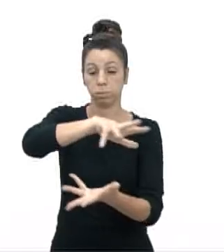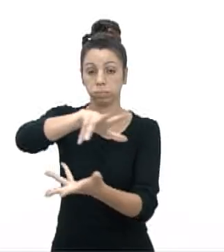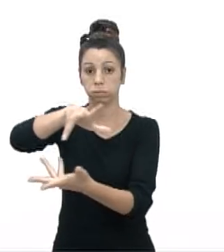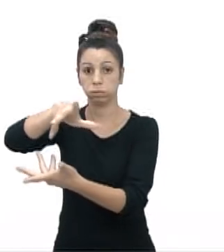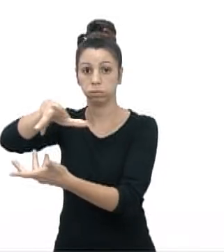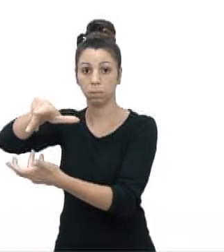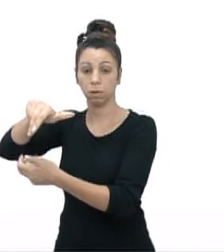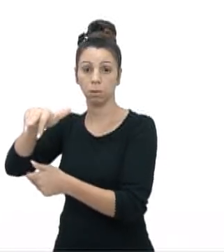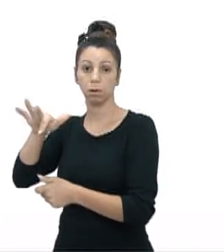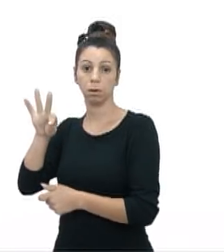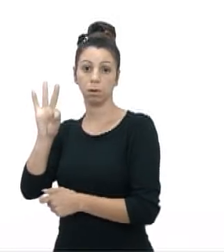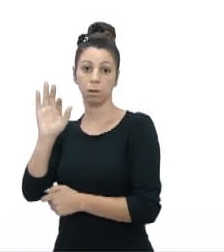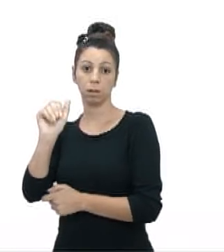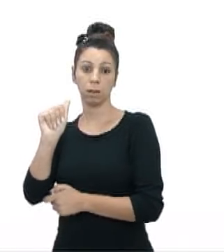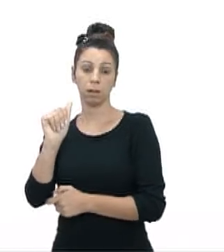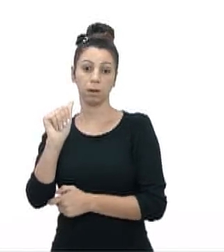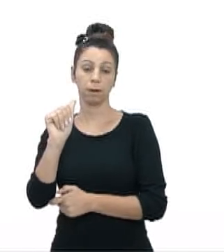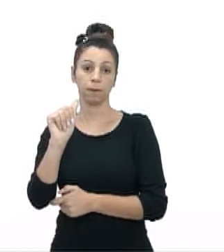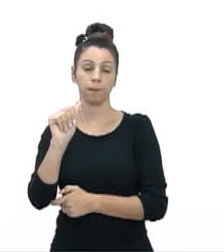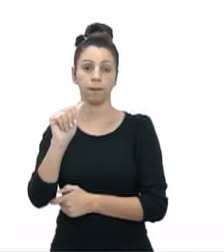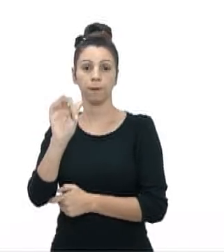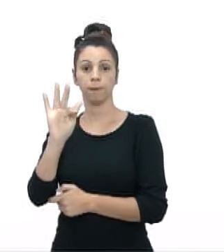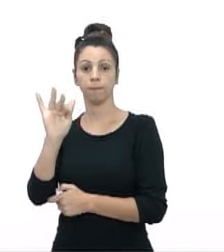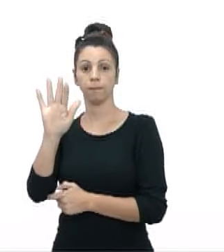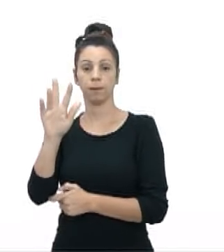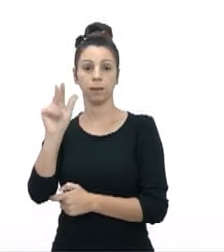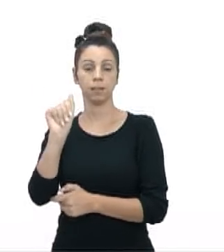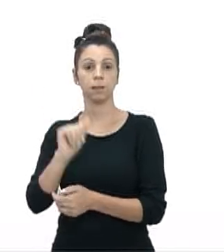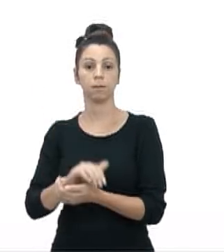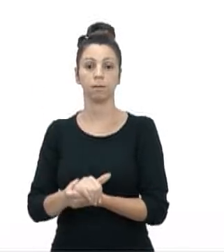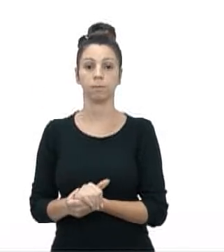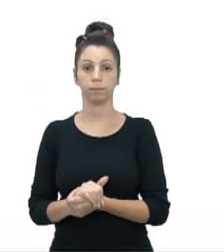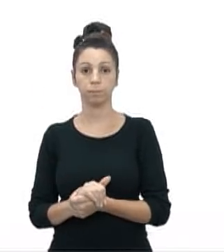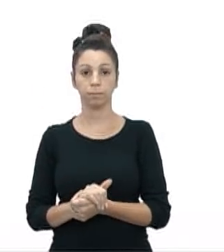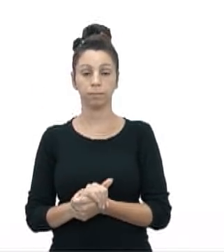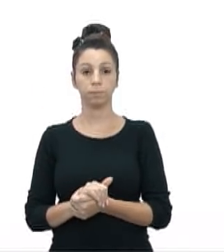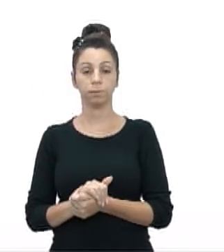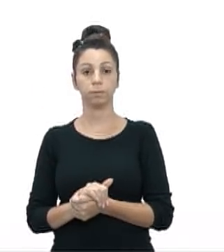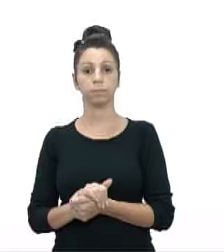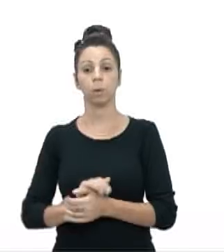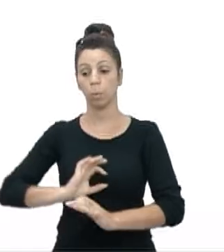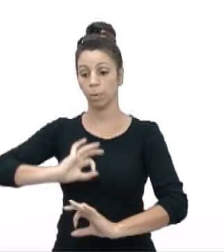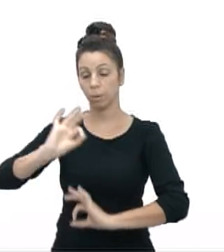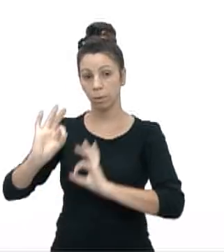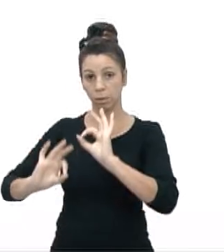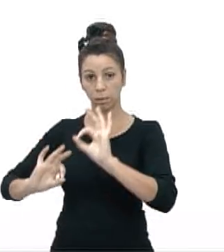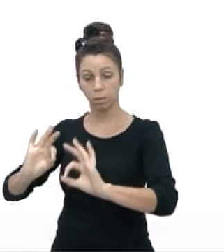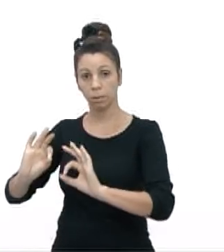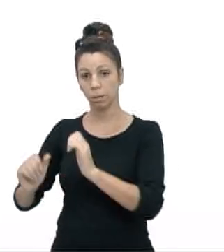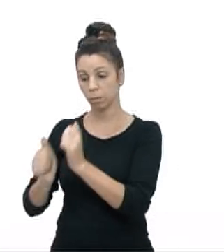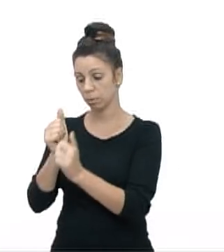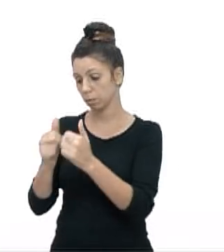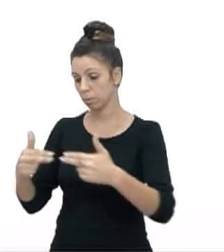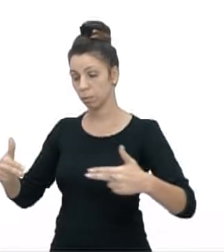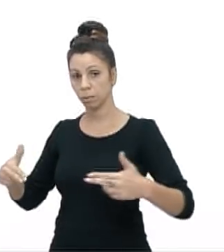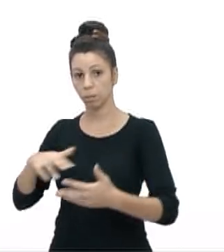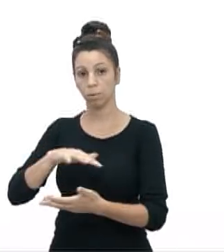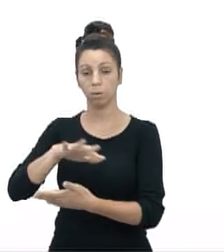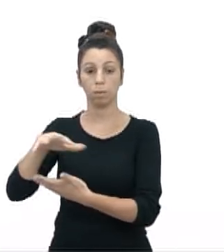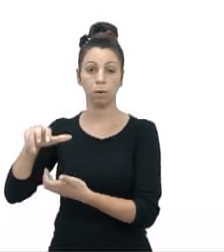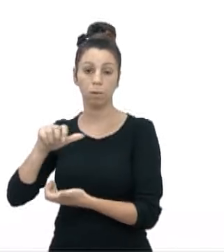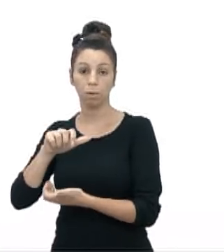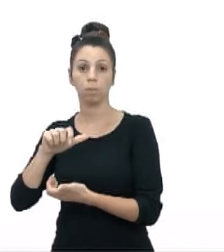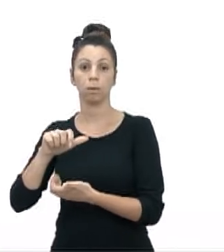pela TAFISA, The Association for International Sport for All, e no continente americano